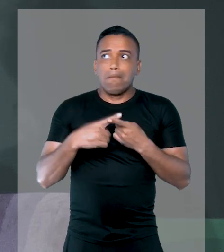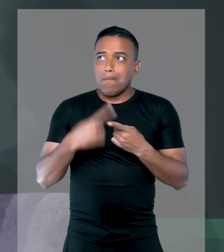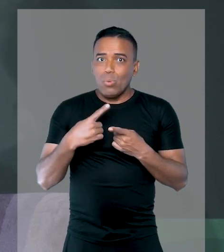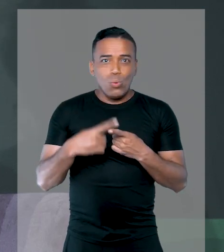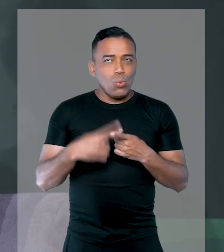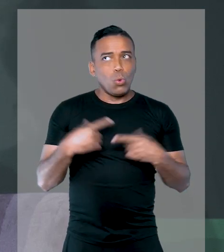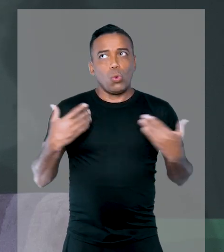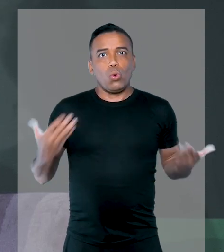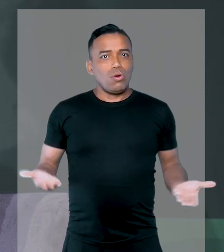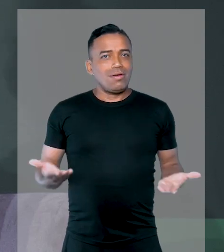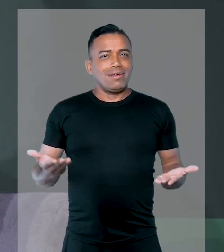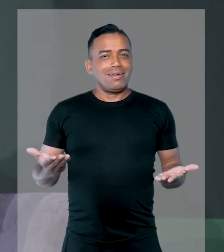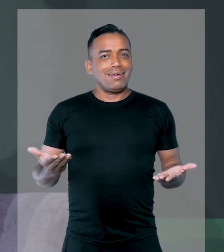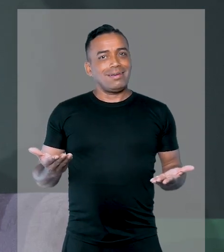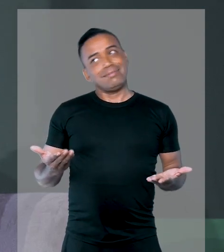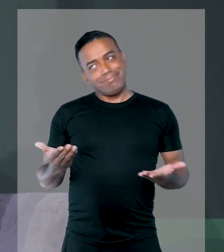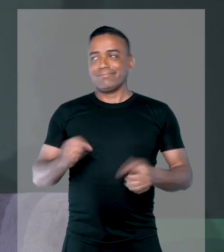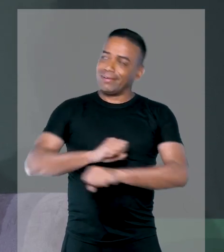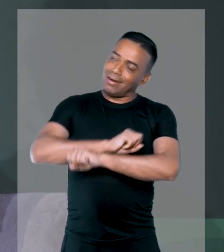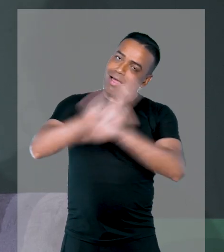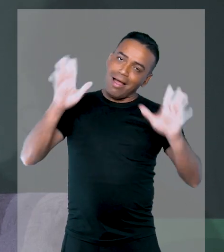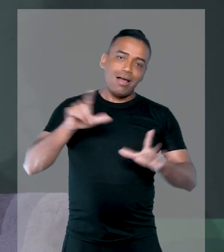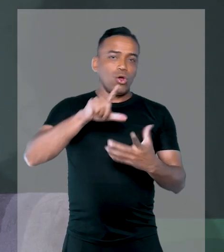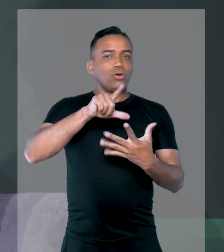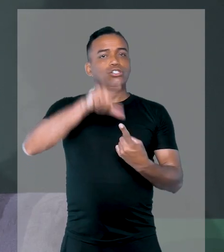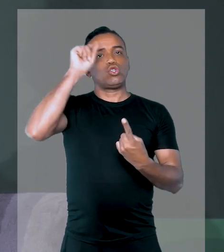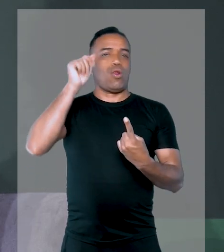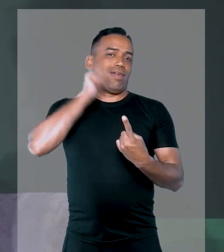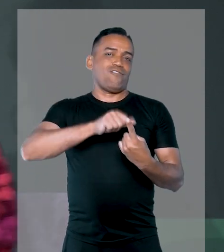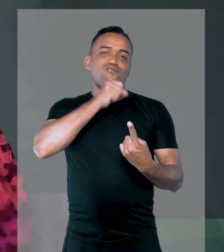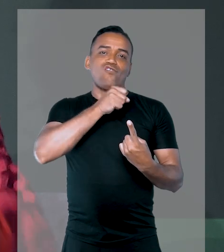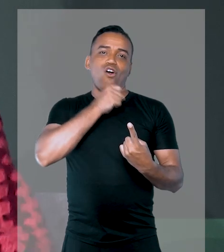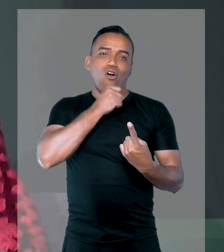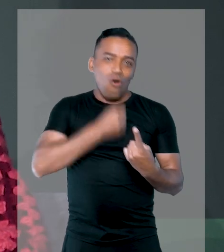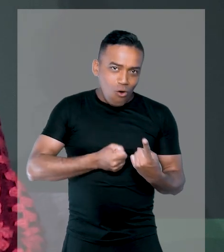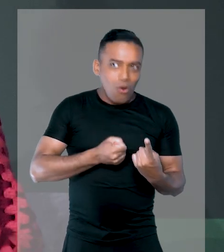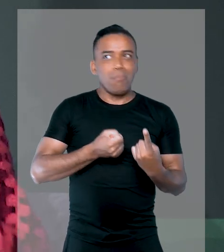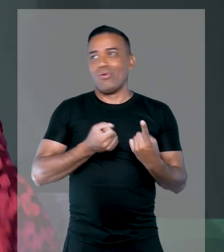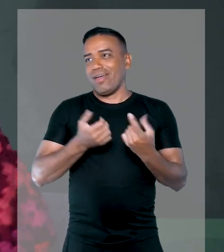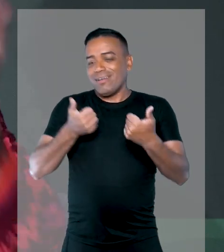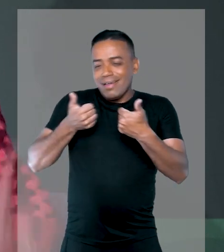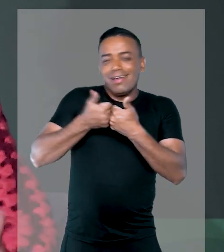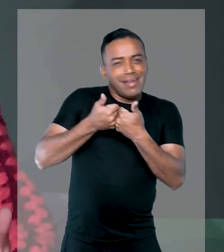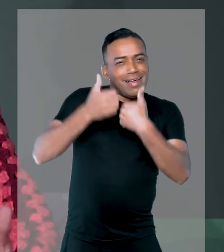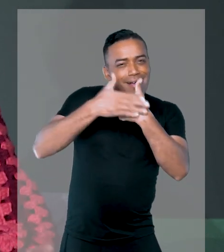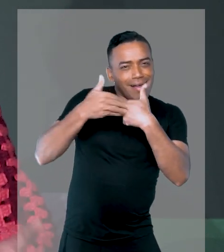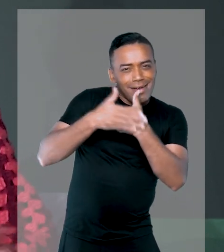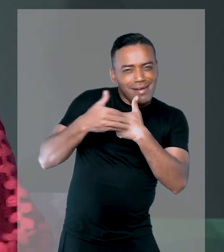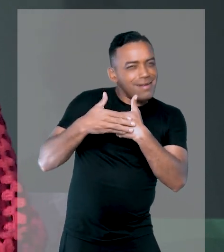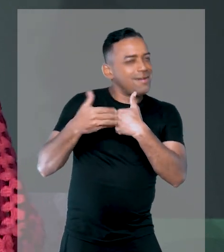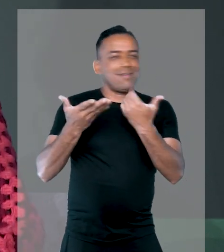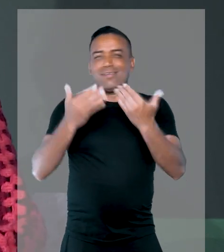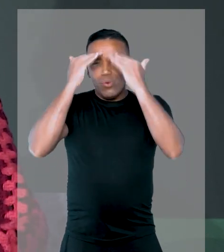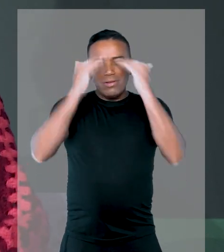quê. Assim, óbvio, escolhi a minha avó pelo fato, né, de ter essa intimidade, de ser uma pessoa por quem eu